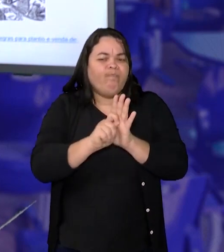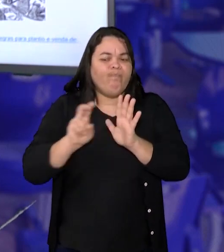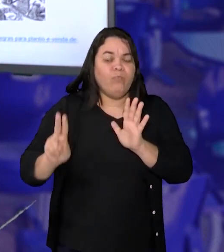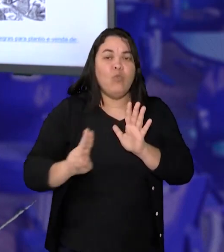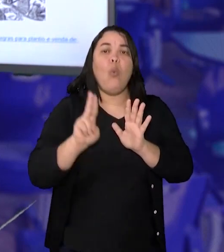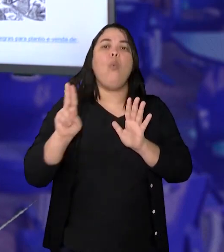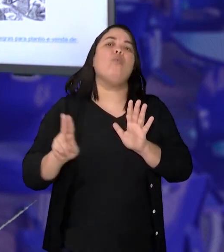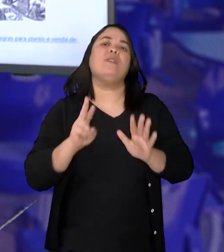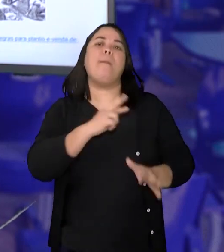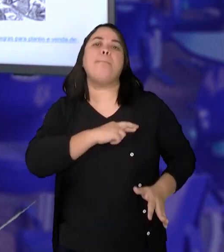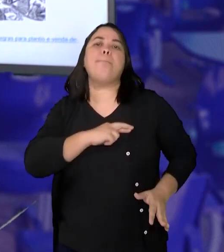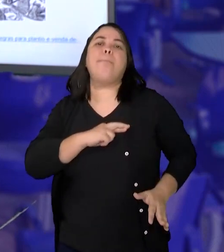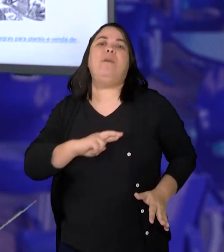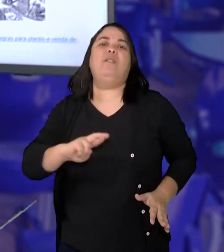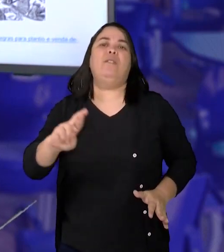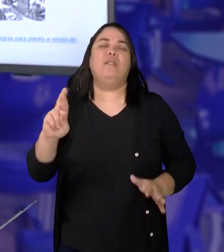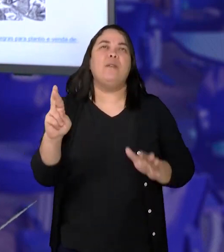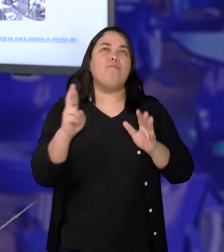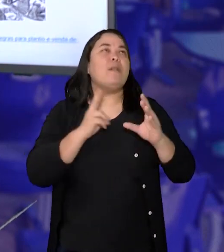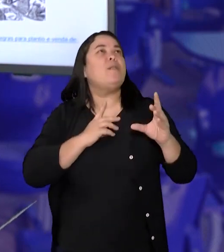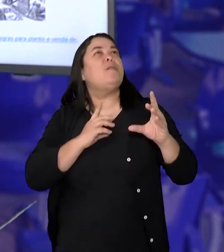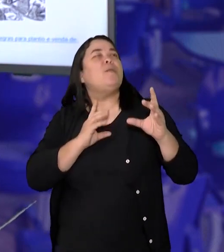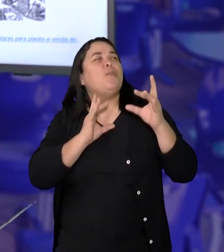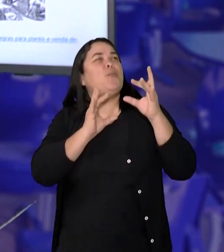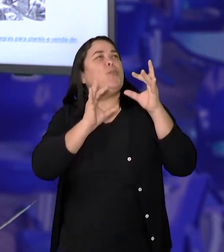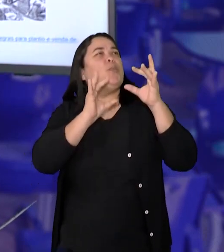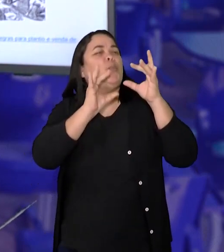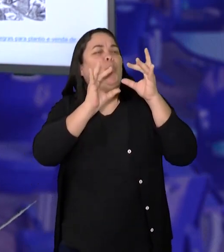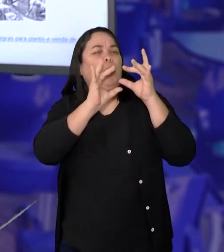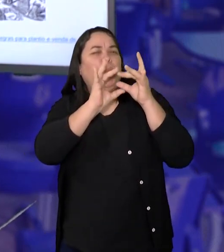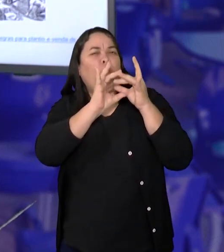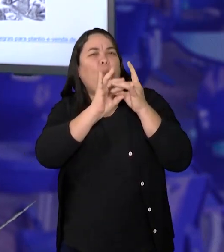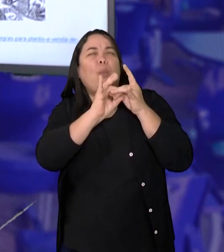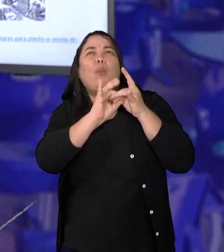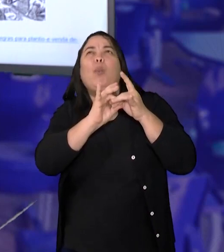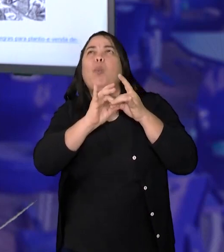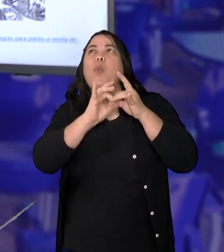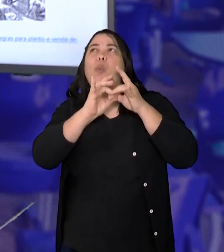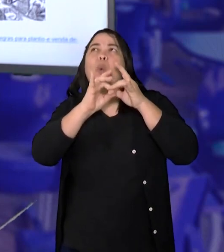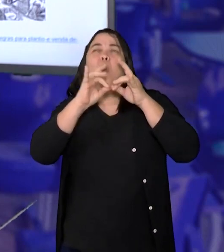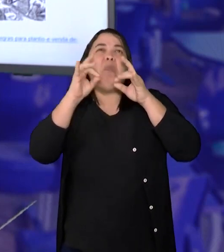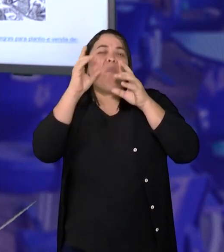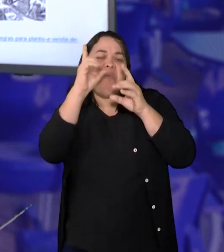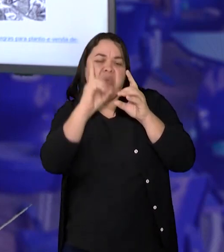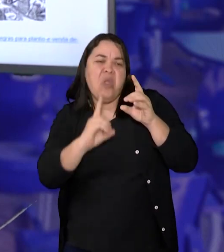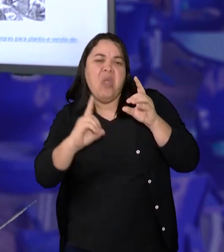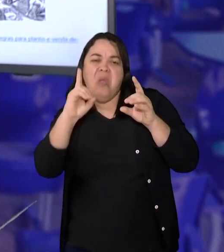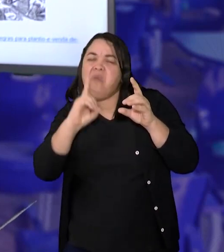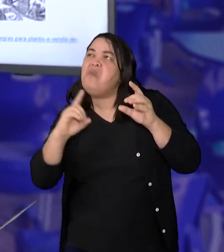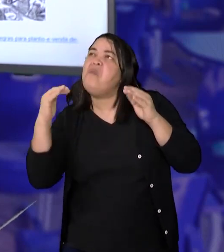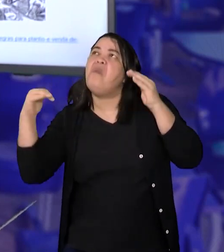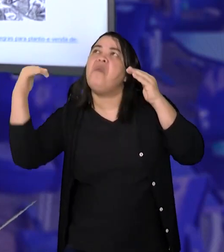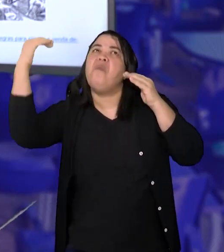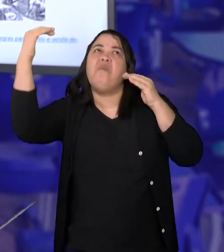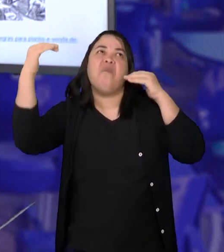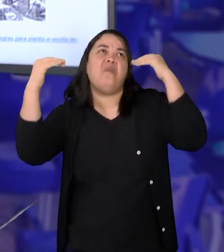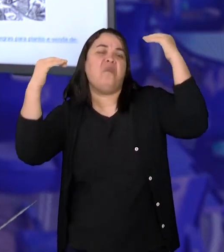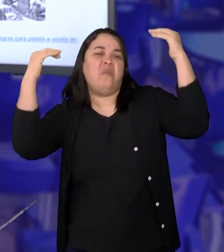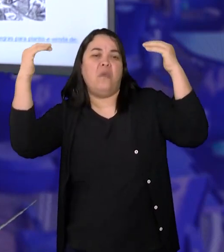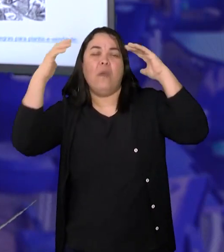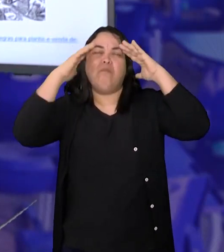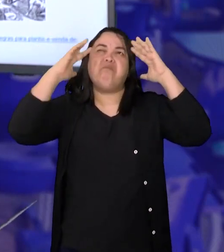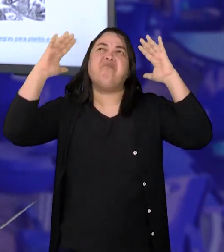foram utilizadas para poder fazer a gente se conectar com os seres superiores. E aí essas drogas